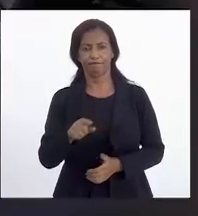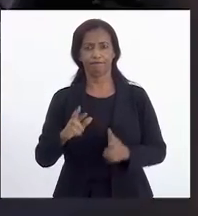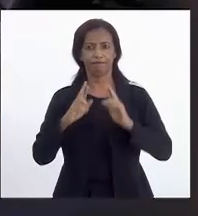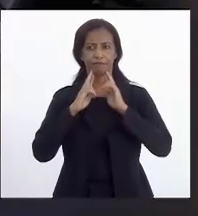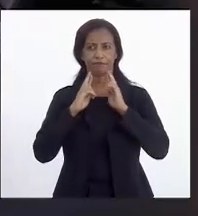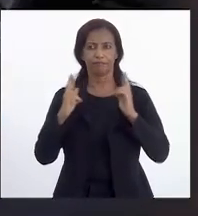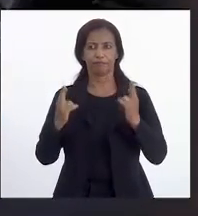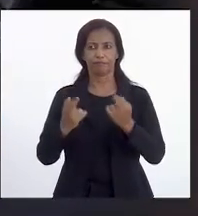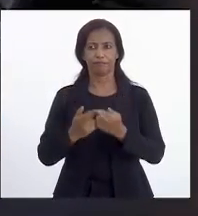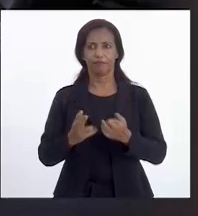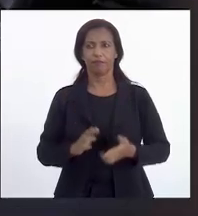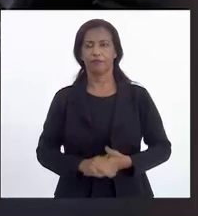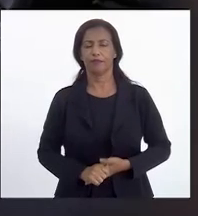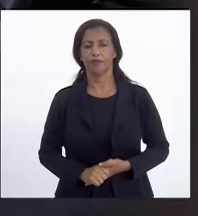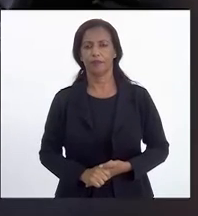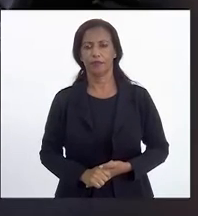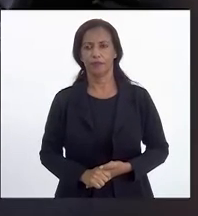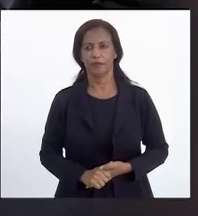sessão